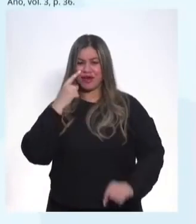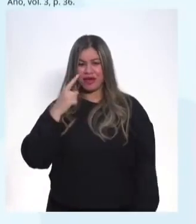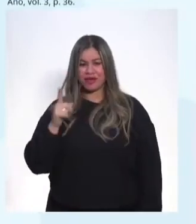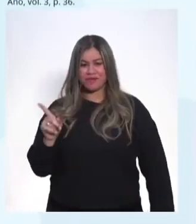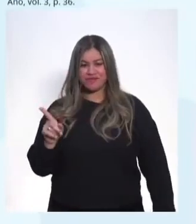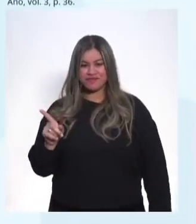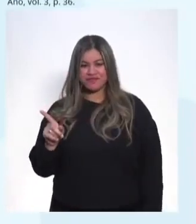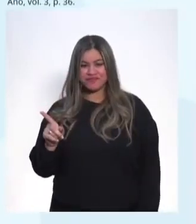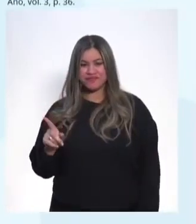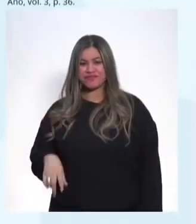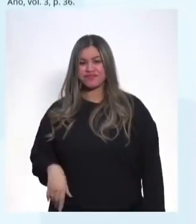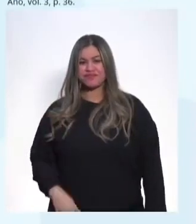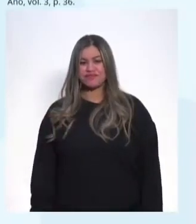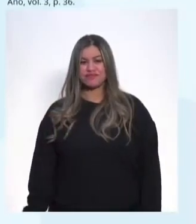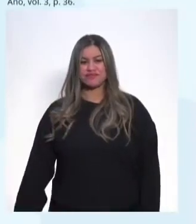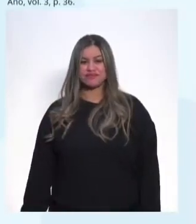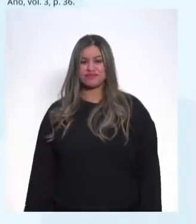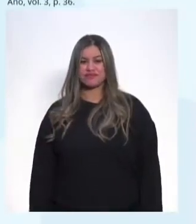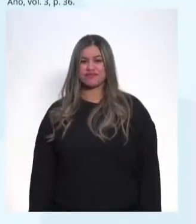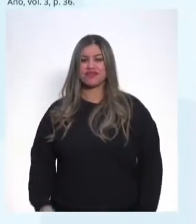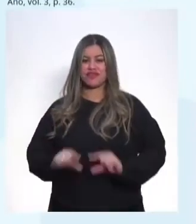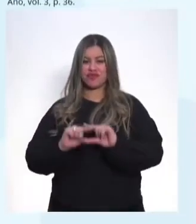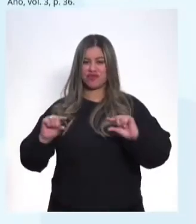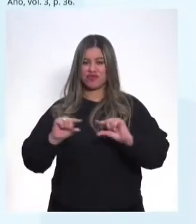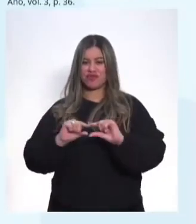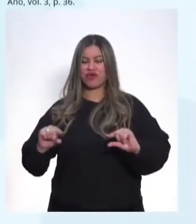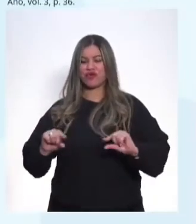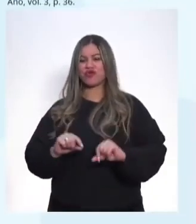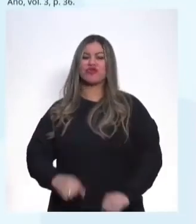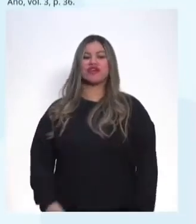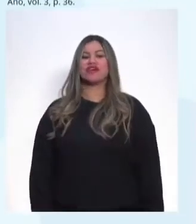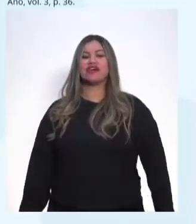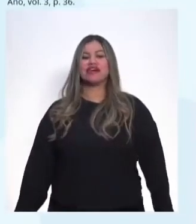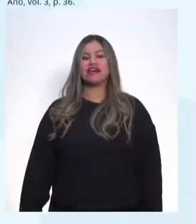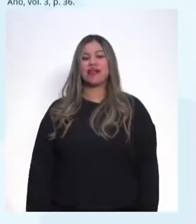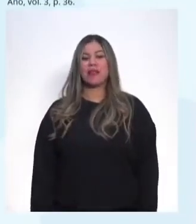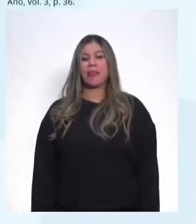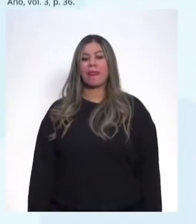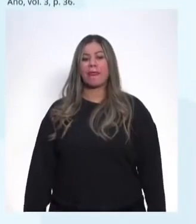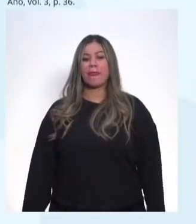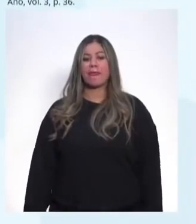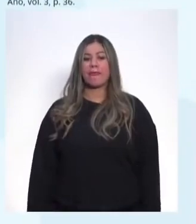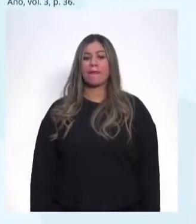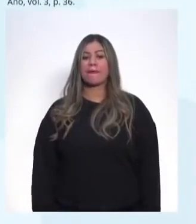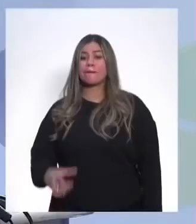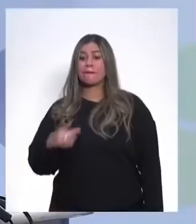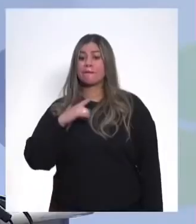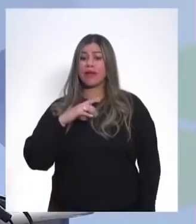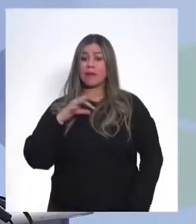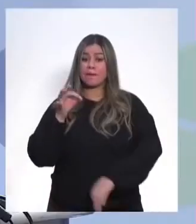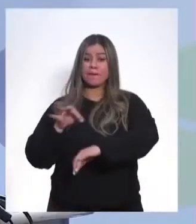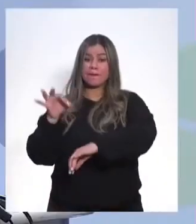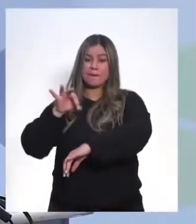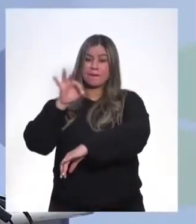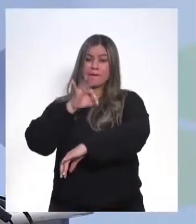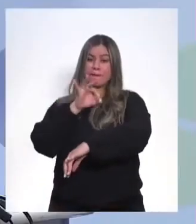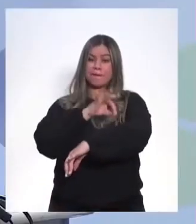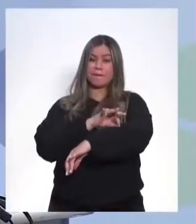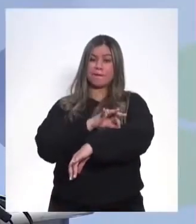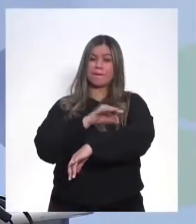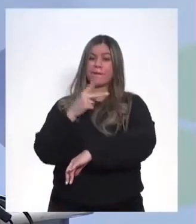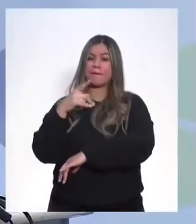ó. Ah, esperei, veio o verão. Pulei essa. Pois é. Aí temos aí piuim, né? Tipo de mosquito, eu entendi porque fala